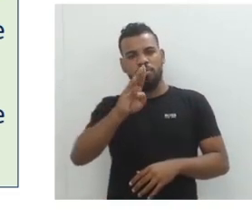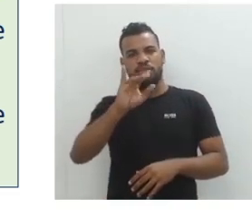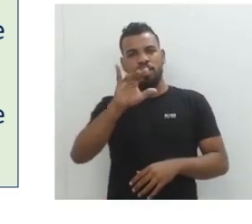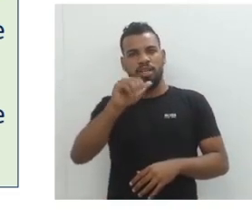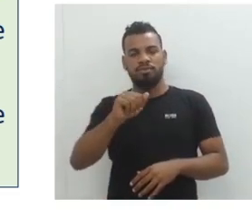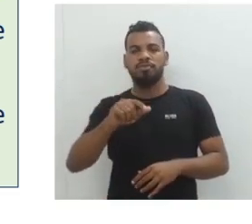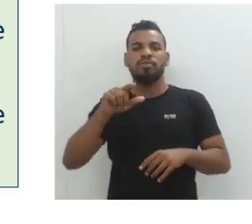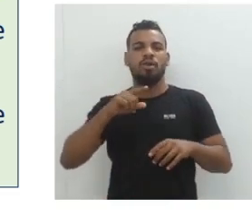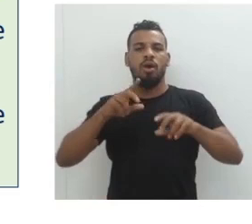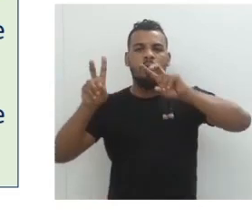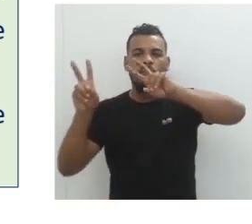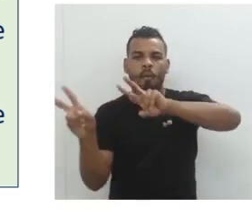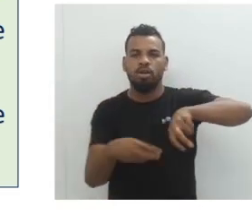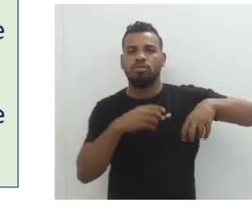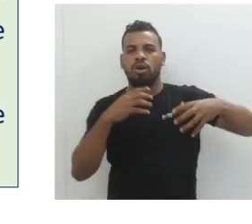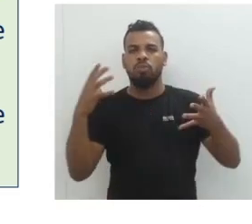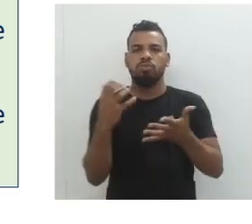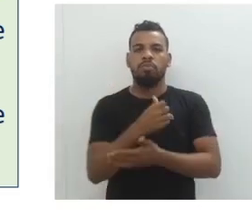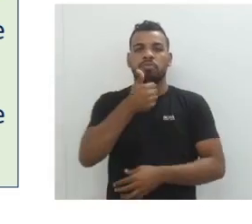golpe militar de